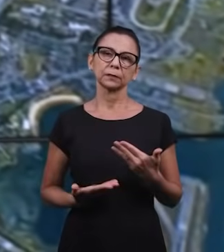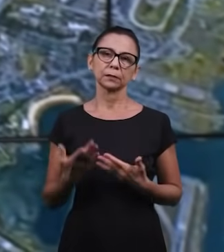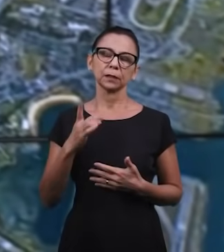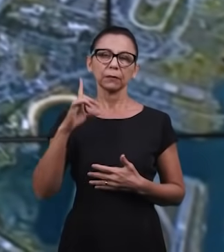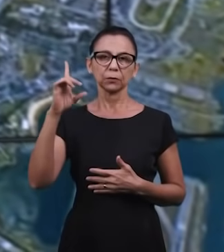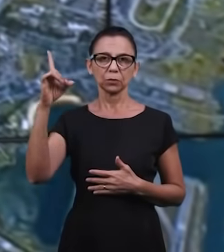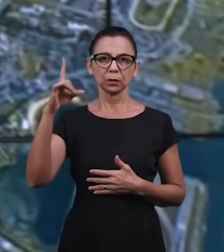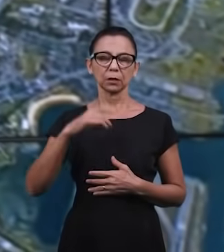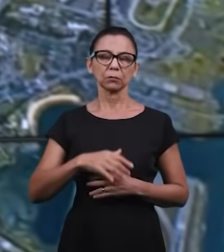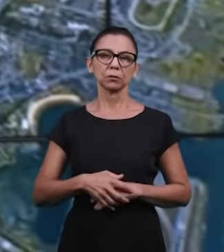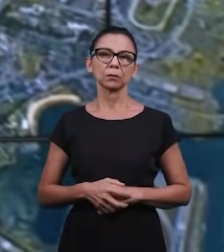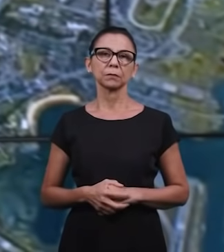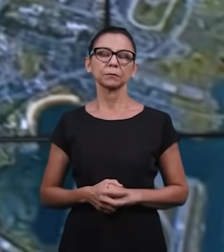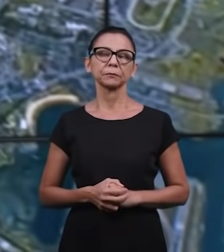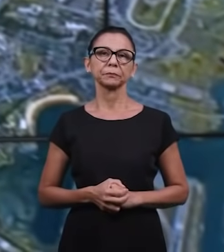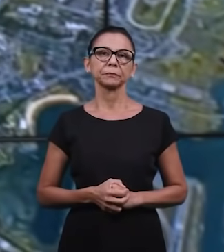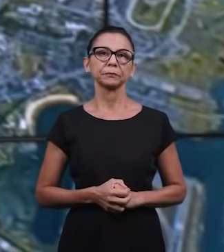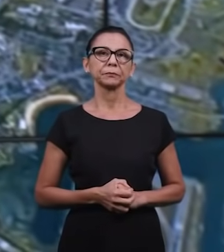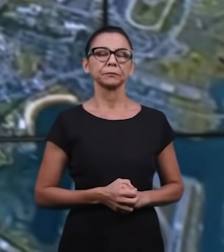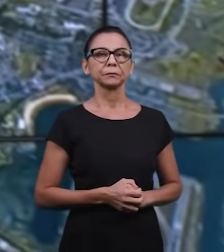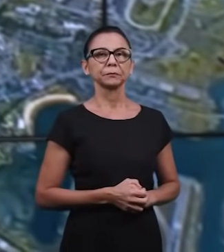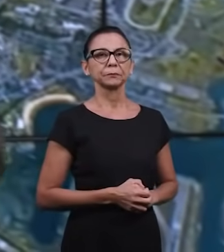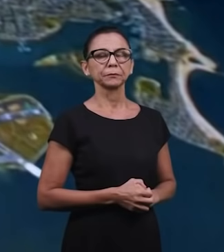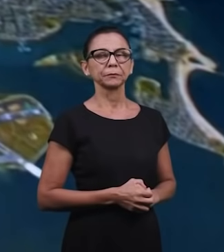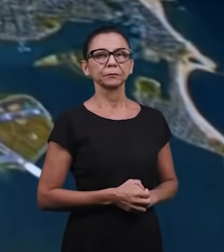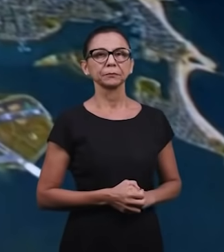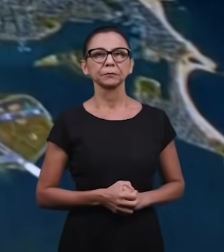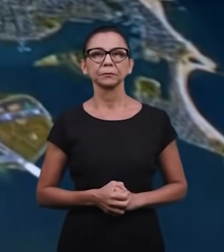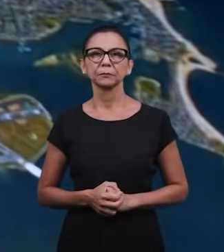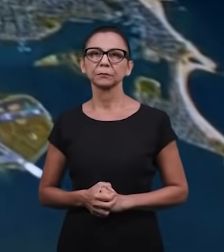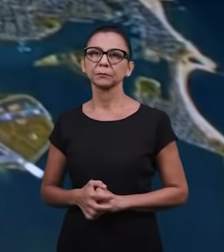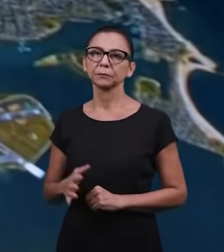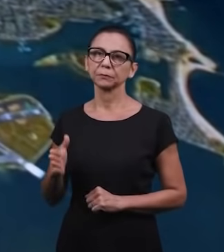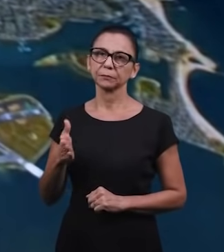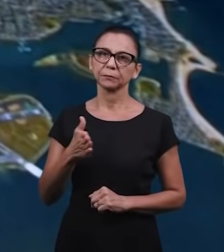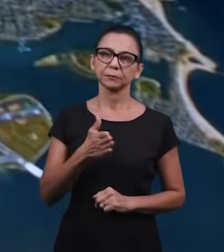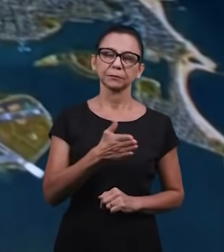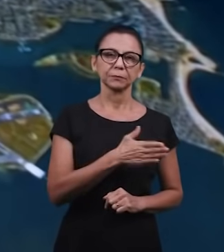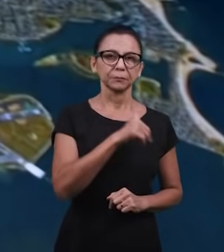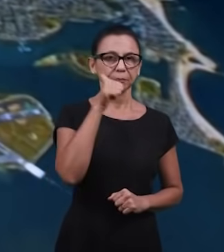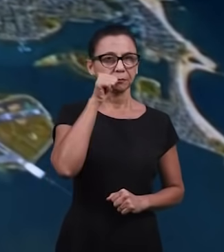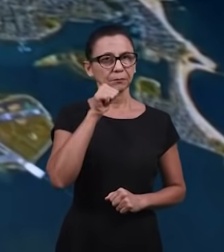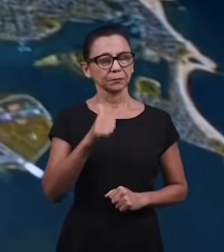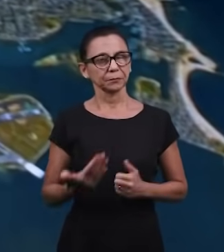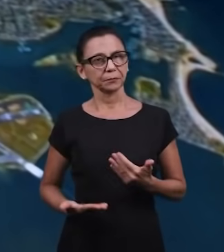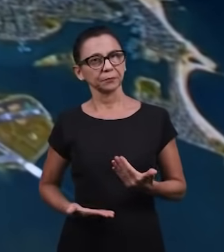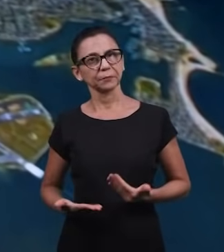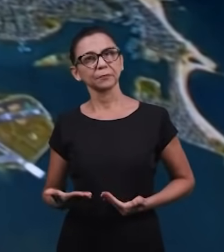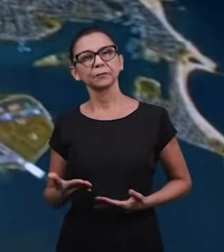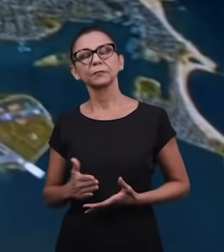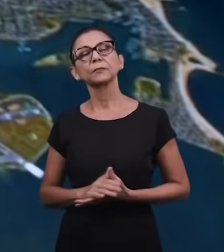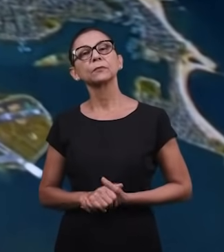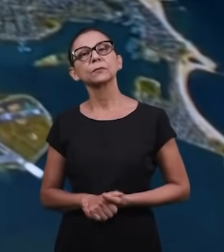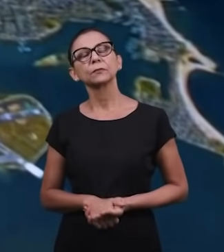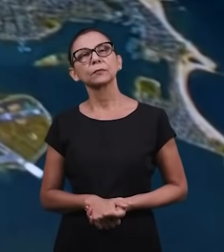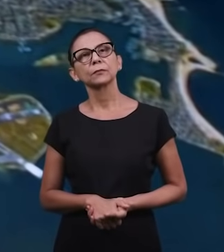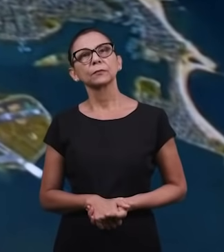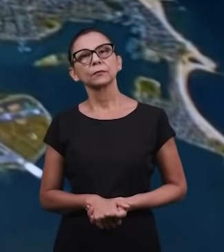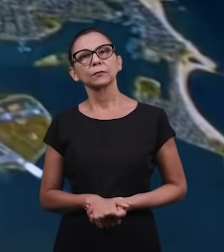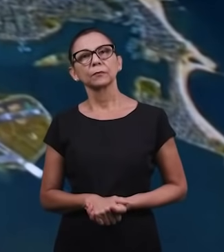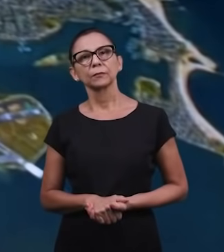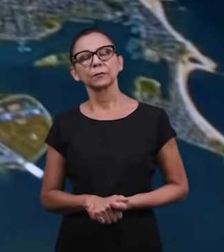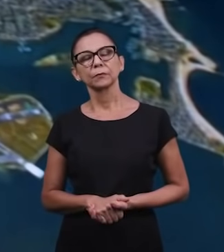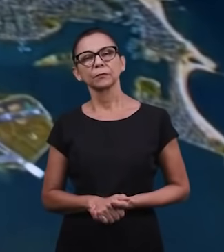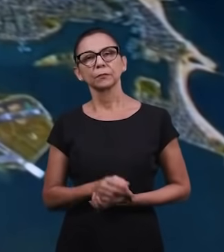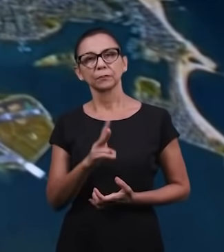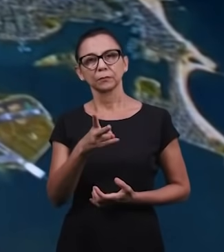de Deus, obreiro na casa do Senhor. Glória a Jesus. Amém, irmãos? Agora nós iremos passar para uma irmã, o testemunho de uma irmã,